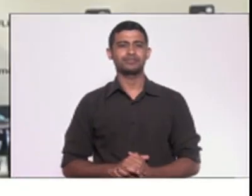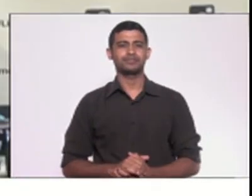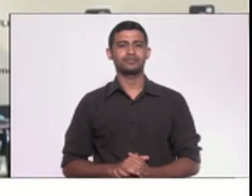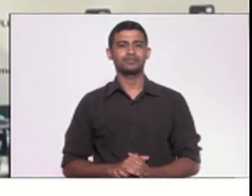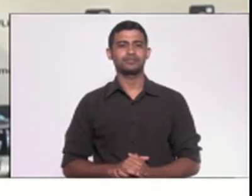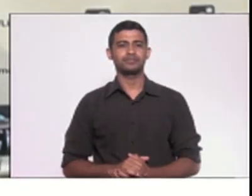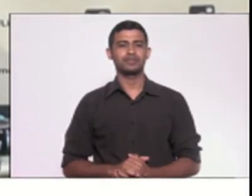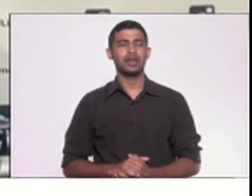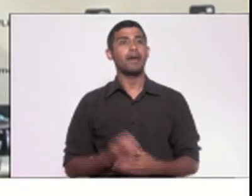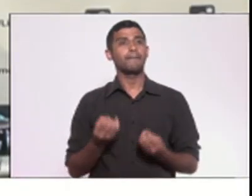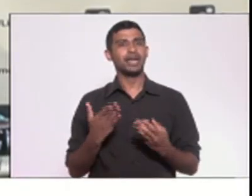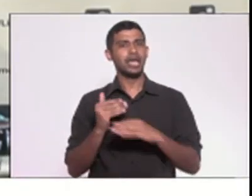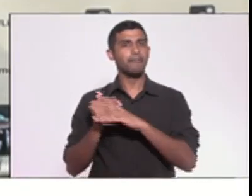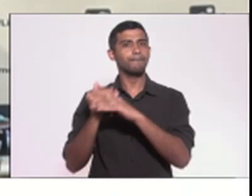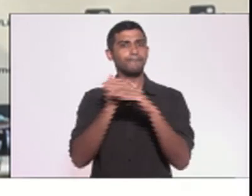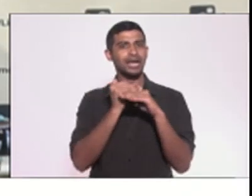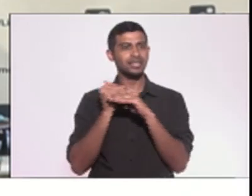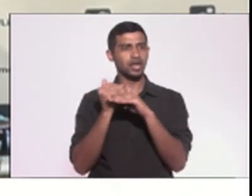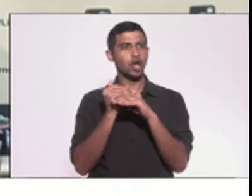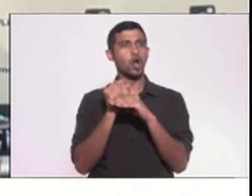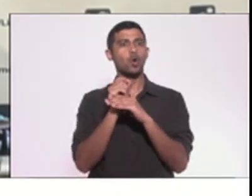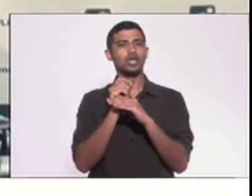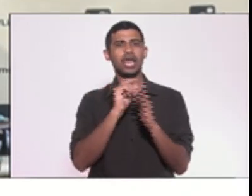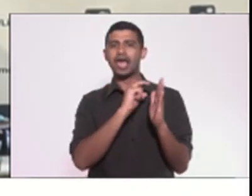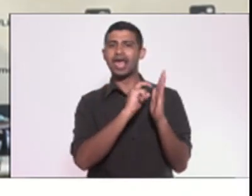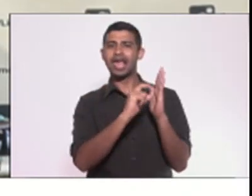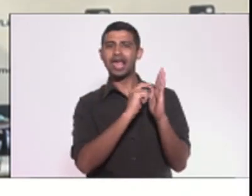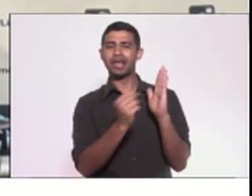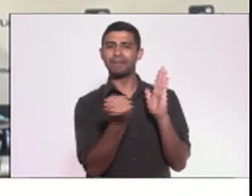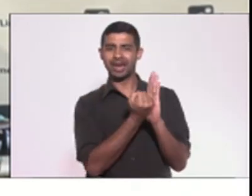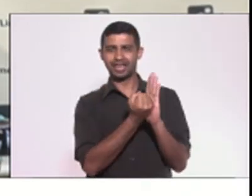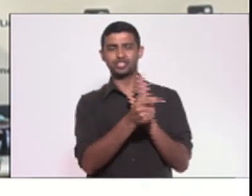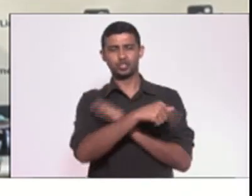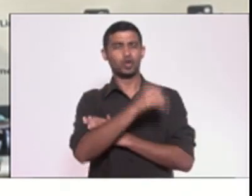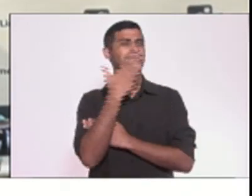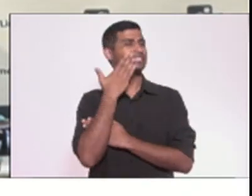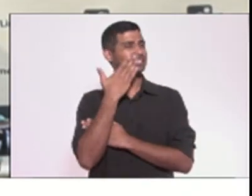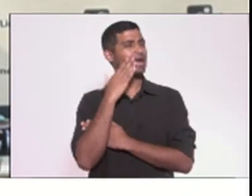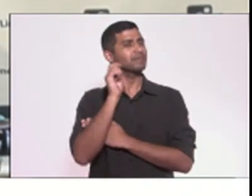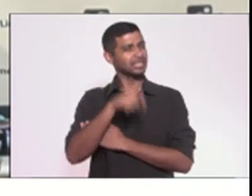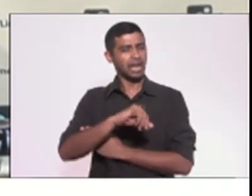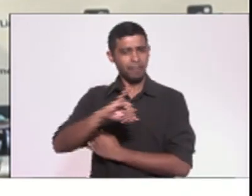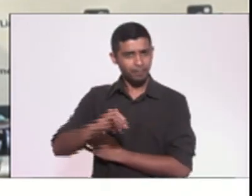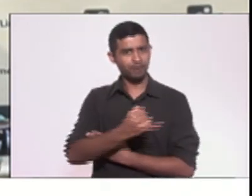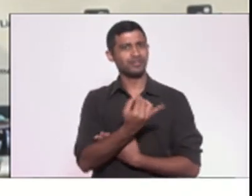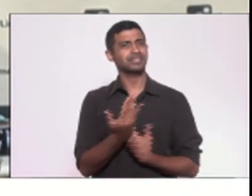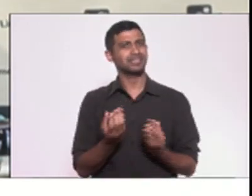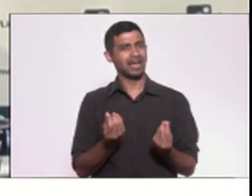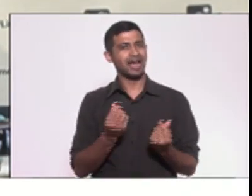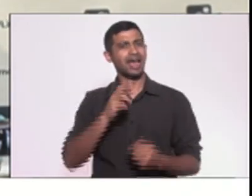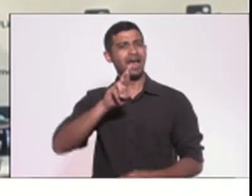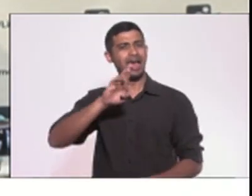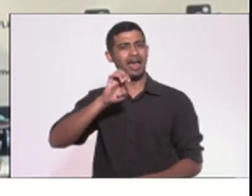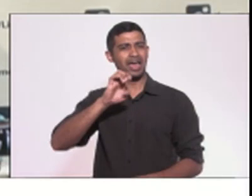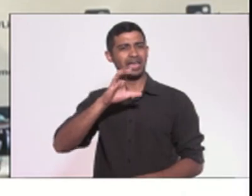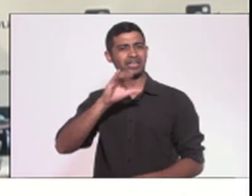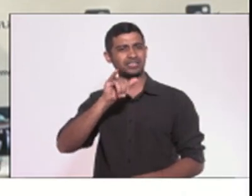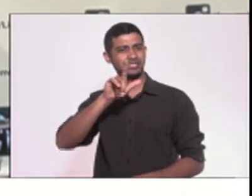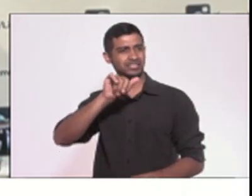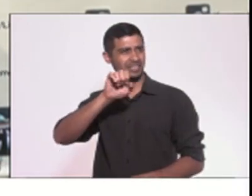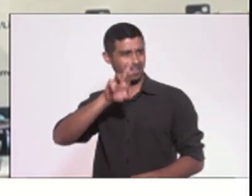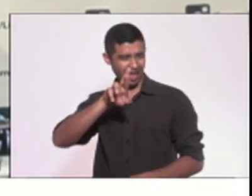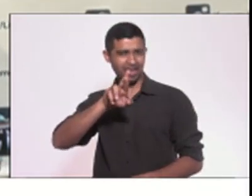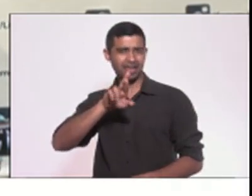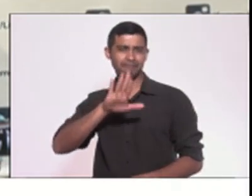se padronizarem, para não inviabilizar a reciclagem. Apesar delas serem recicláveis, muitas delas nós